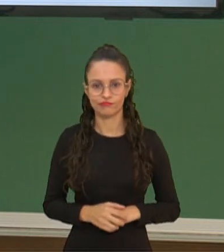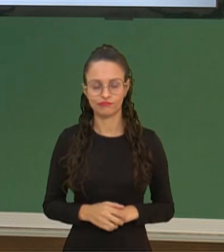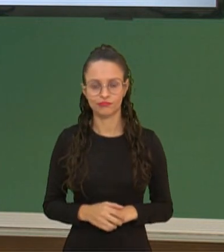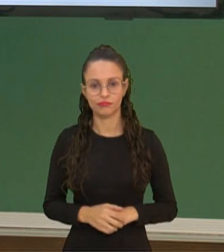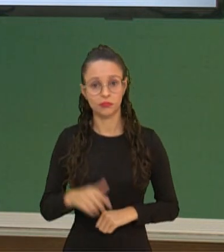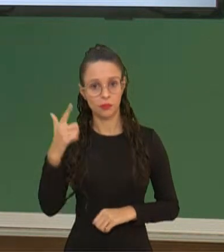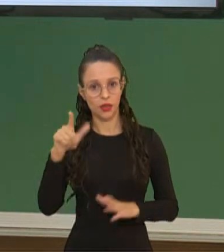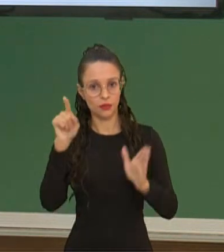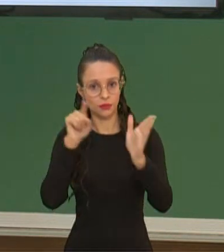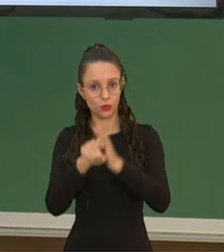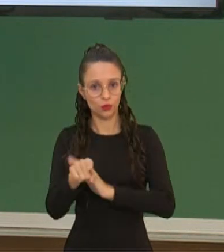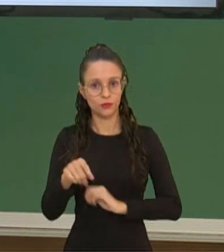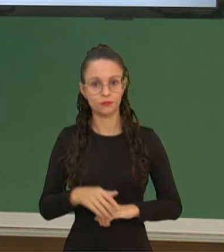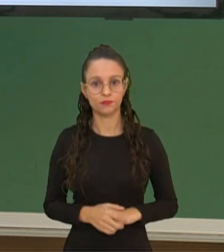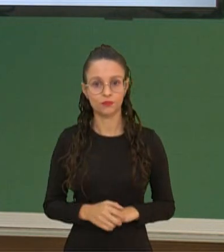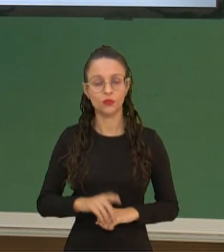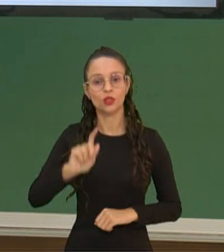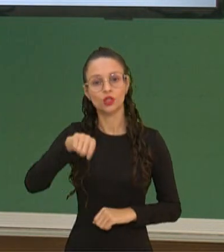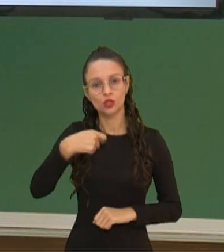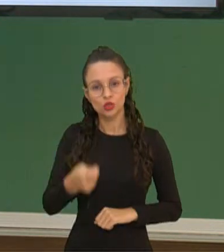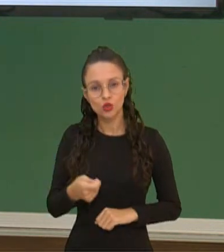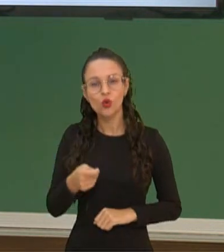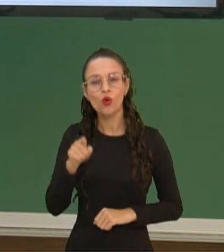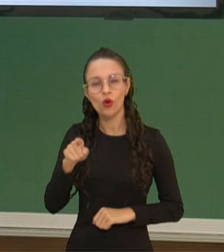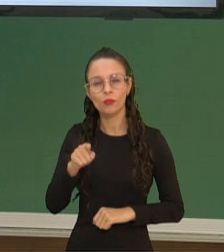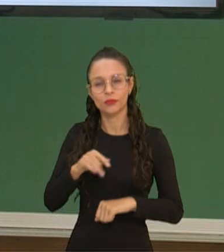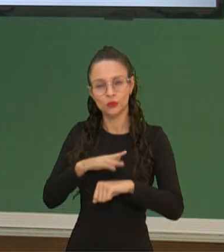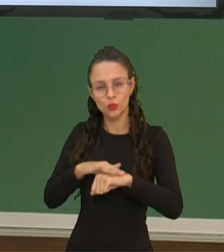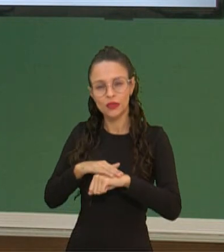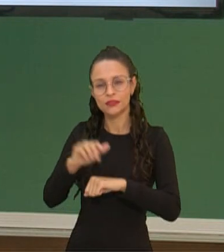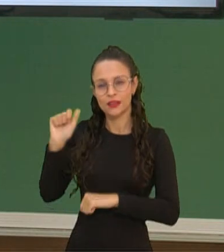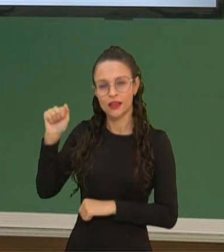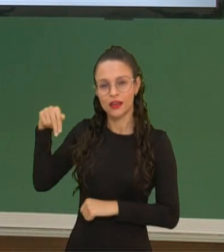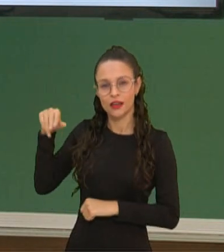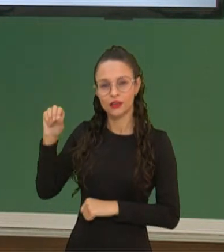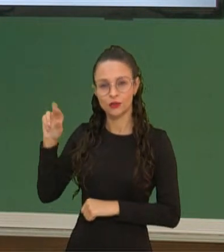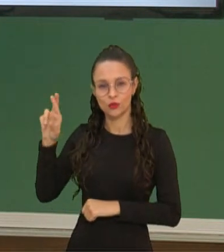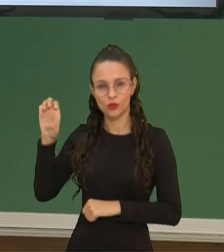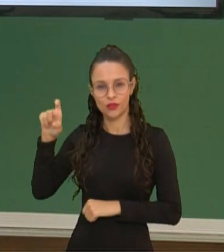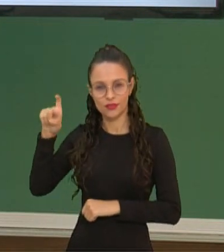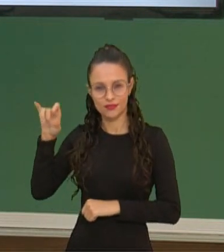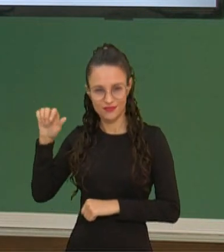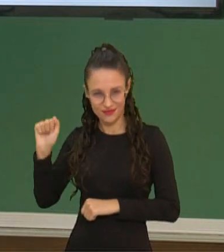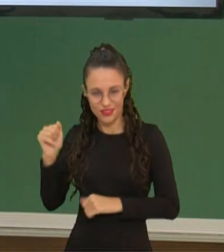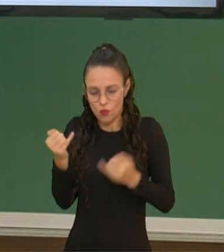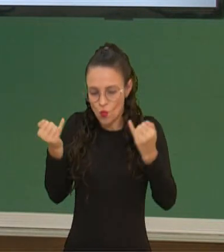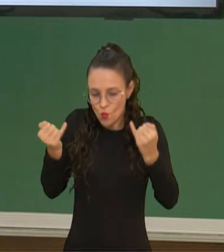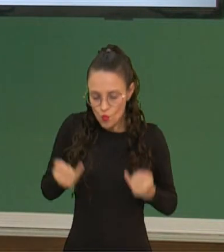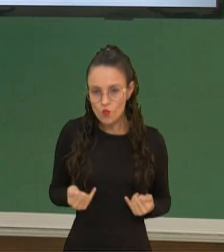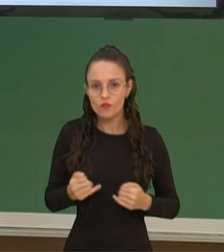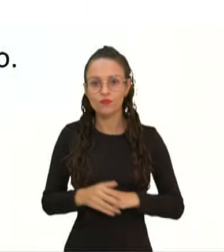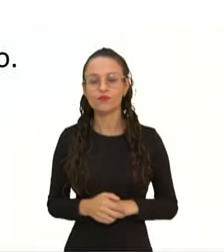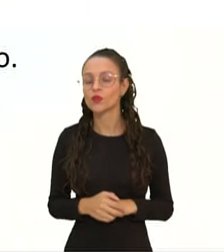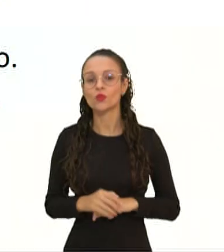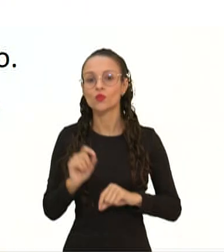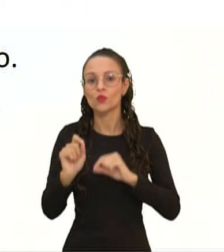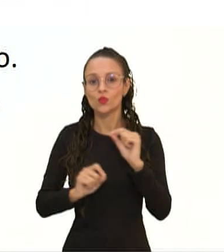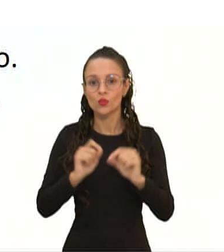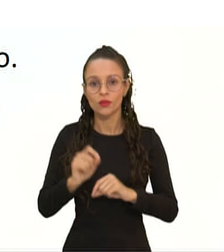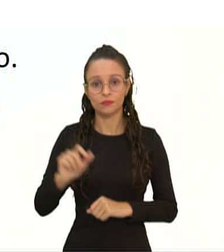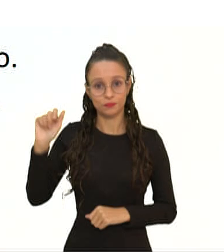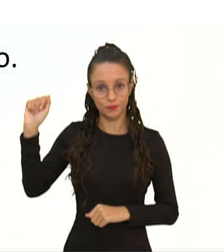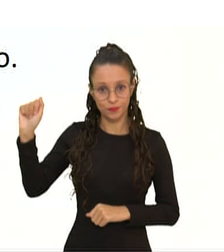nós temos mais um coisa aqui sobre essa anorexia né restritiva aí são aquelas onde